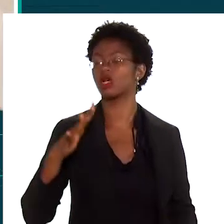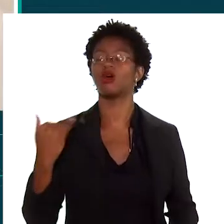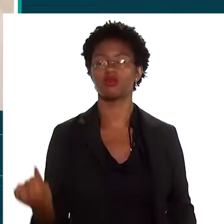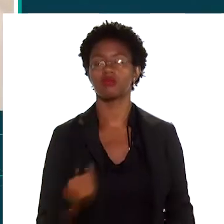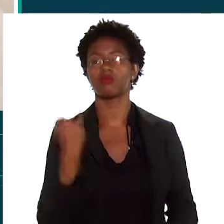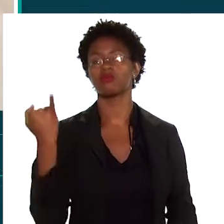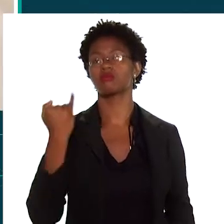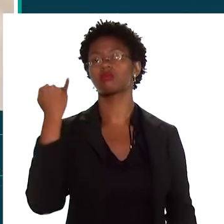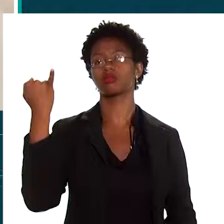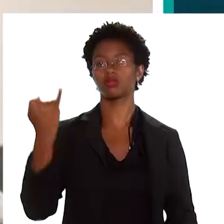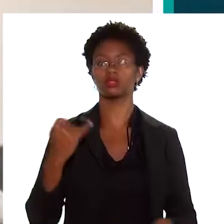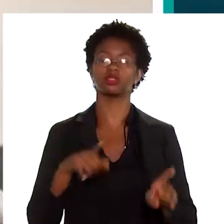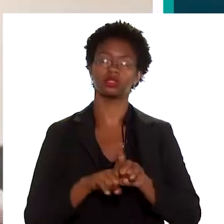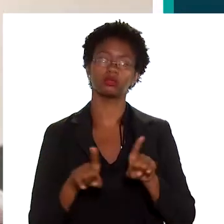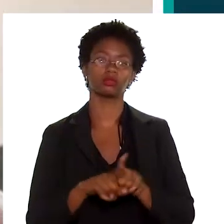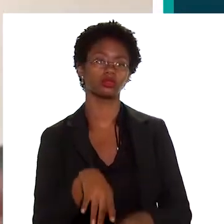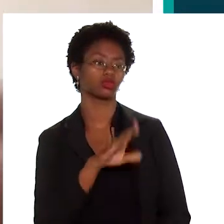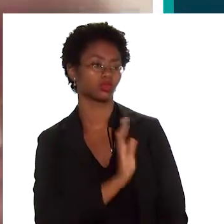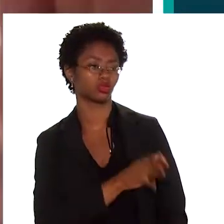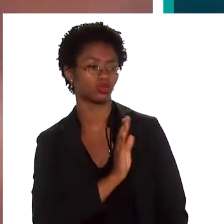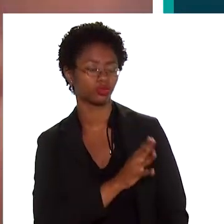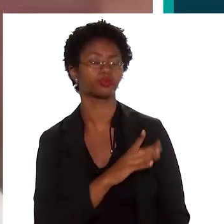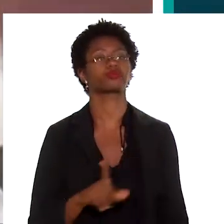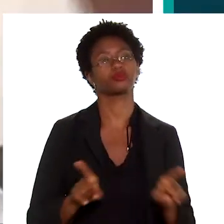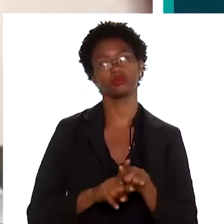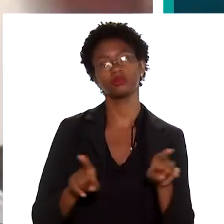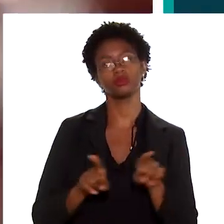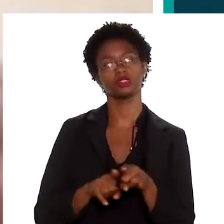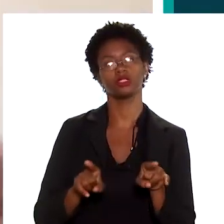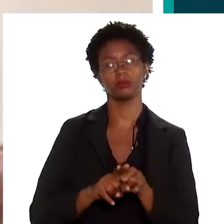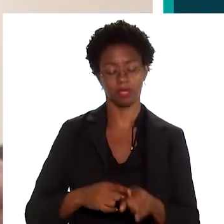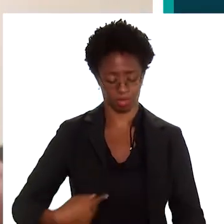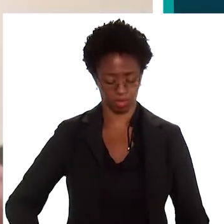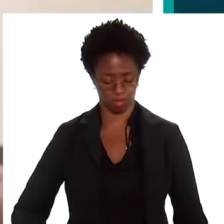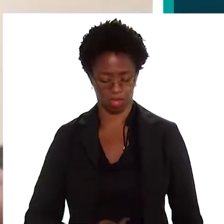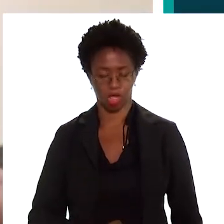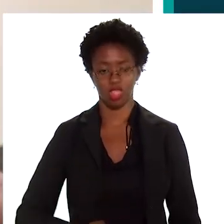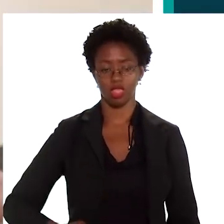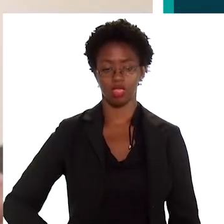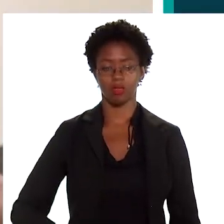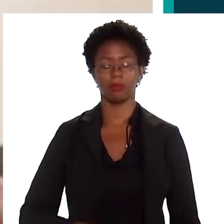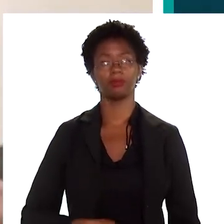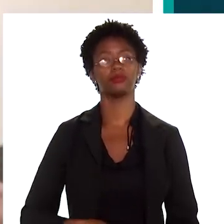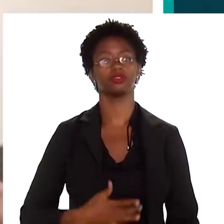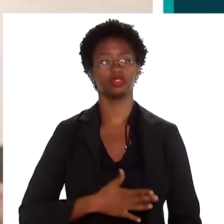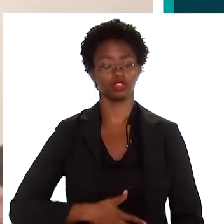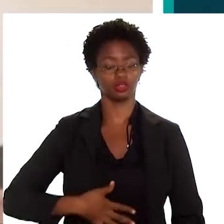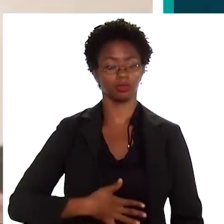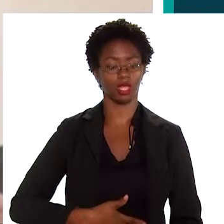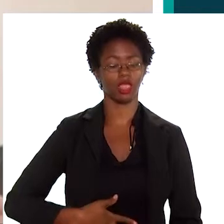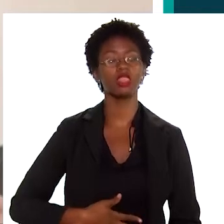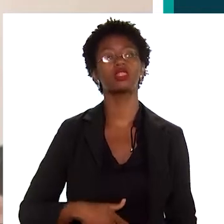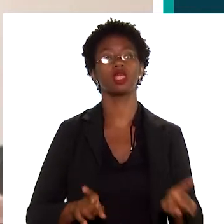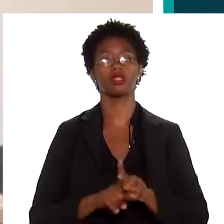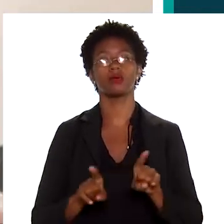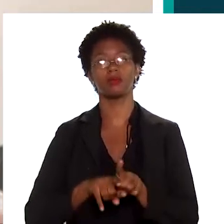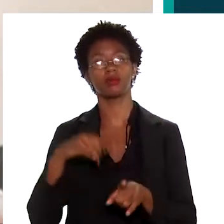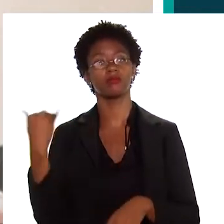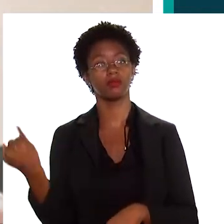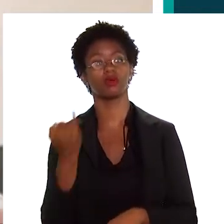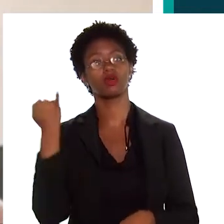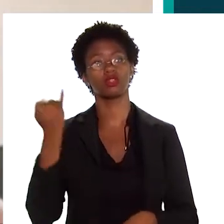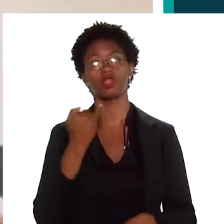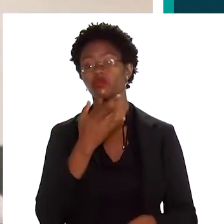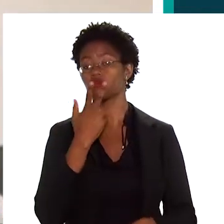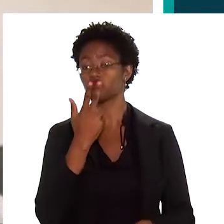né? Isso vai ser importante para a questão cardiovascular, isso vai ser importante para a questão gastrointestinal, isso vai ser importante deixar